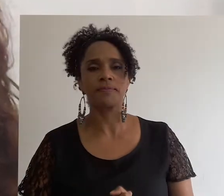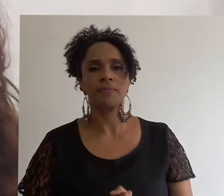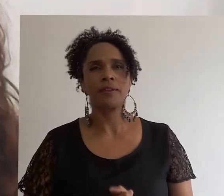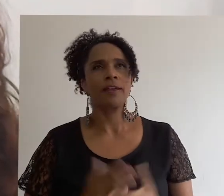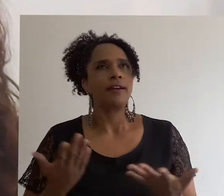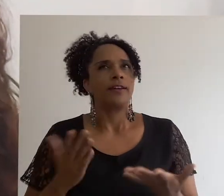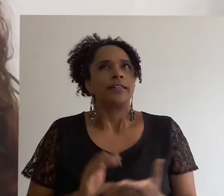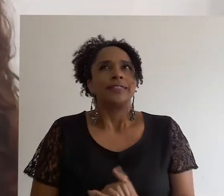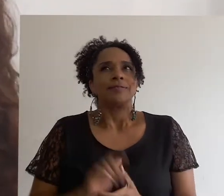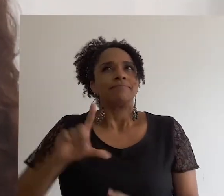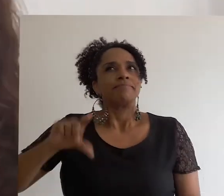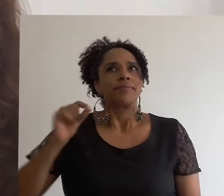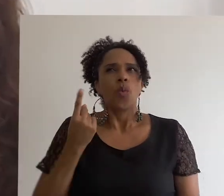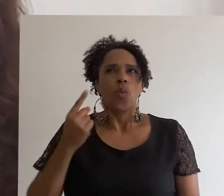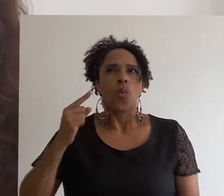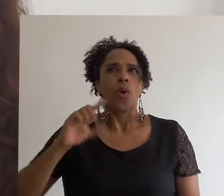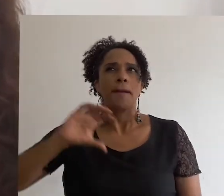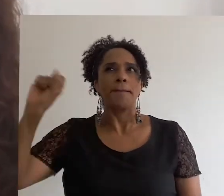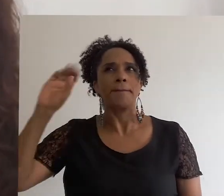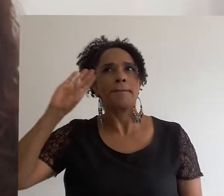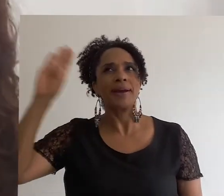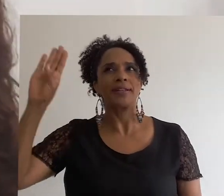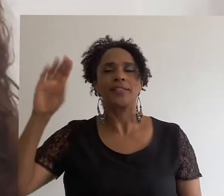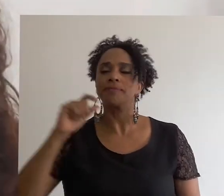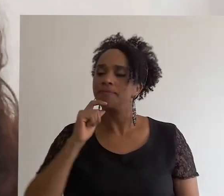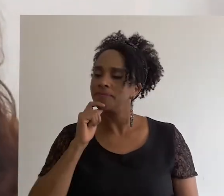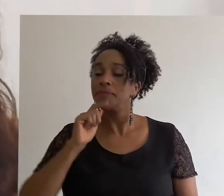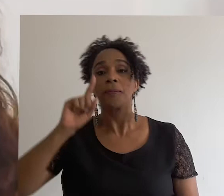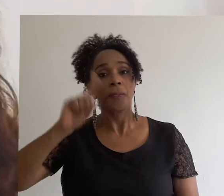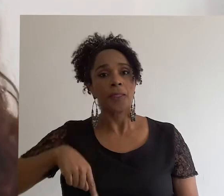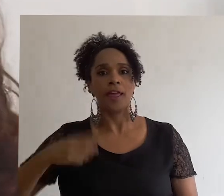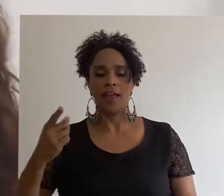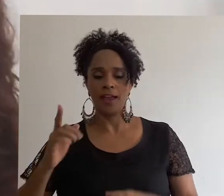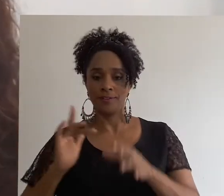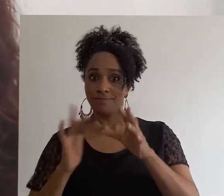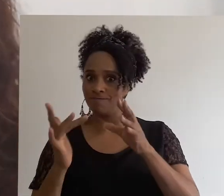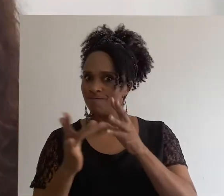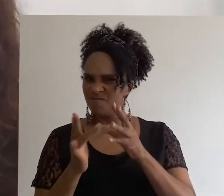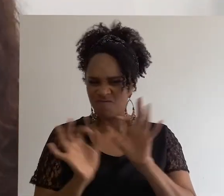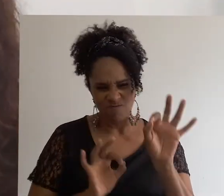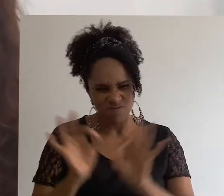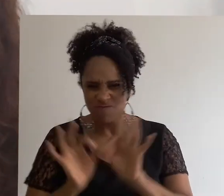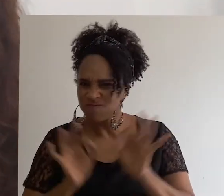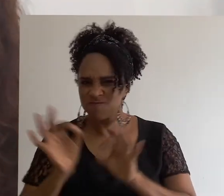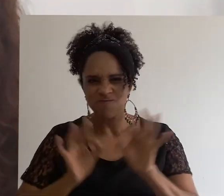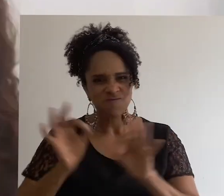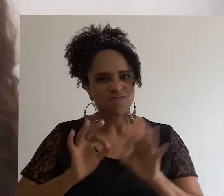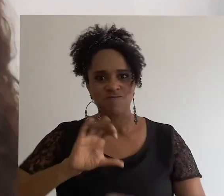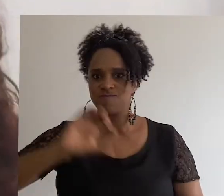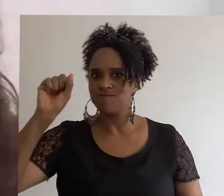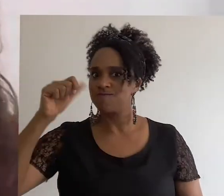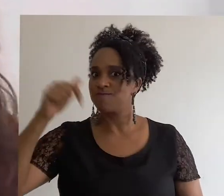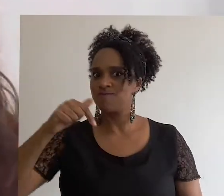ação, eu acredito que tenha sido o gerenciamento das redes sociais. Esse foi o nosso maior projeto durante o